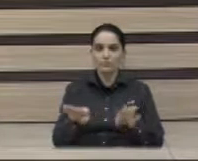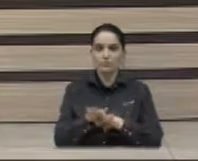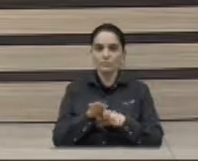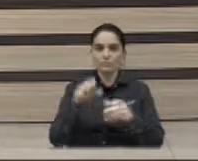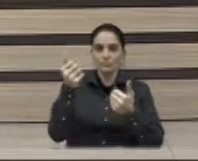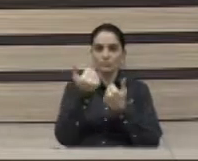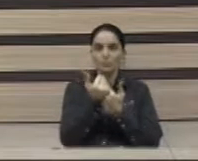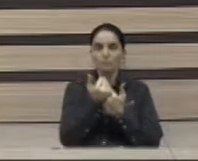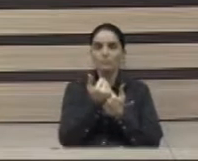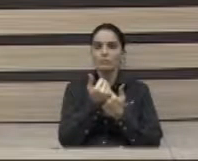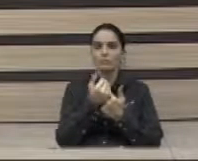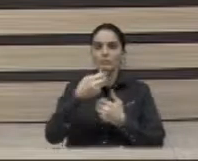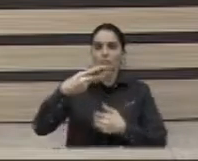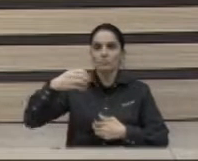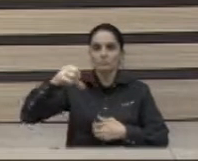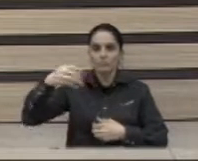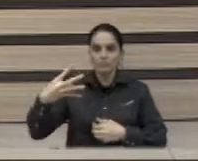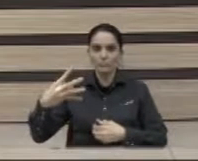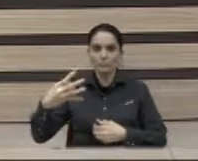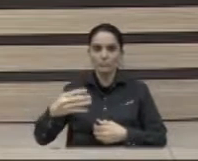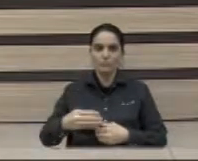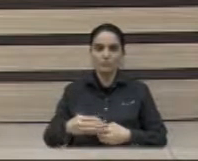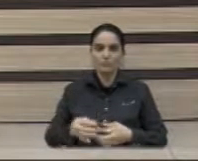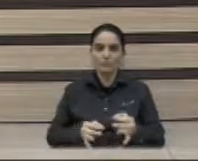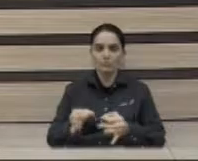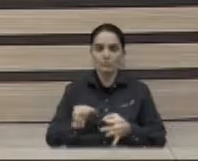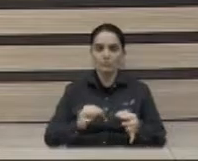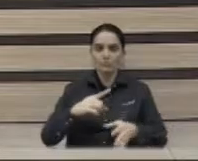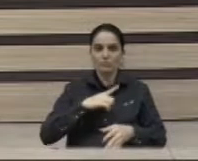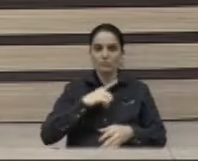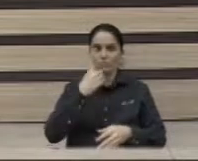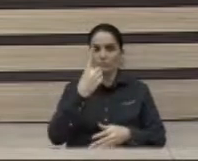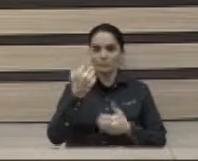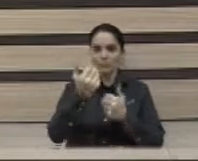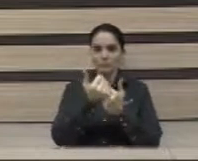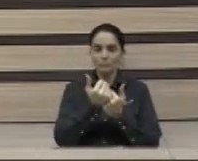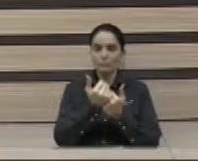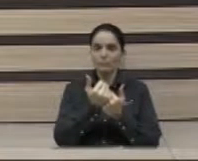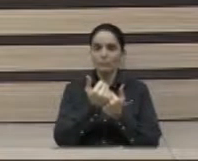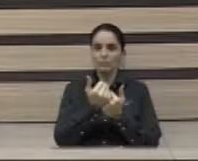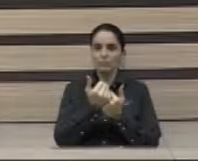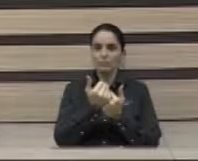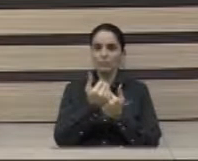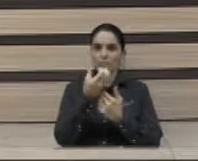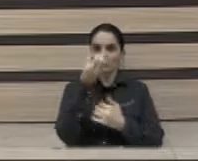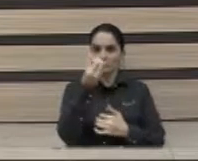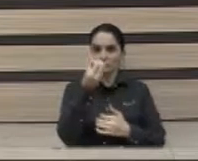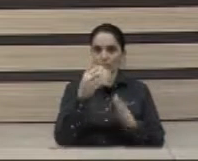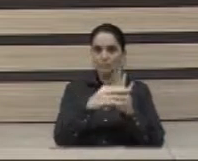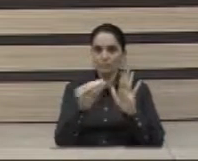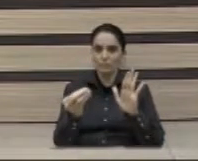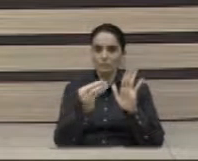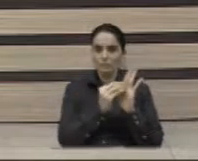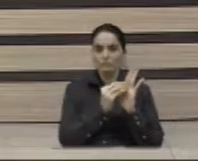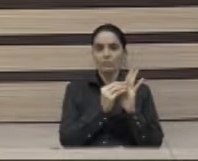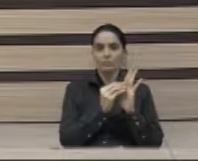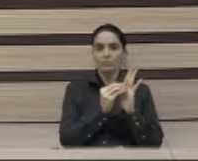número 394. O projeto contém um substitutivo e 6 emendas.